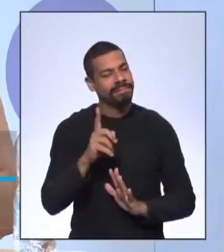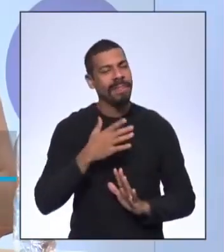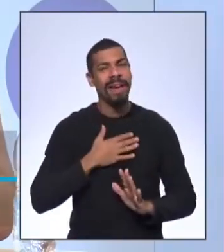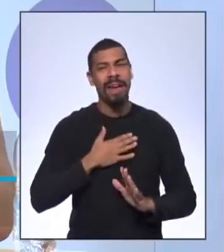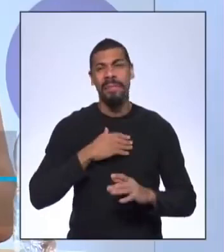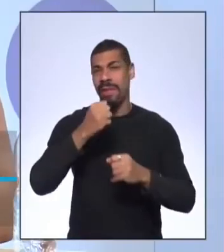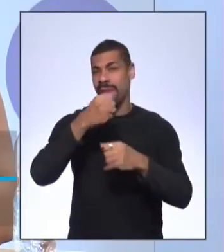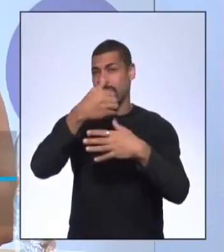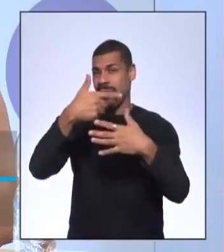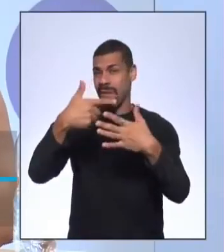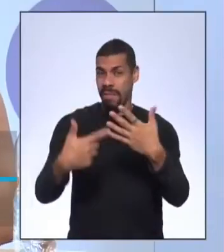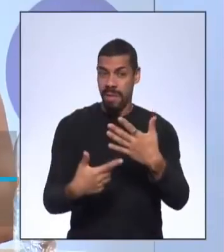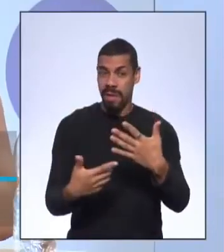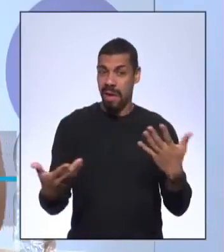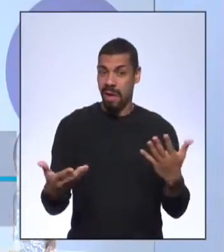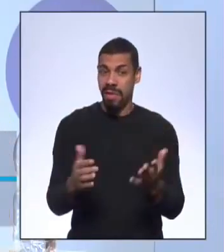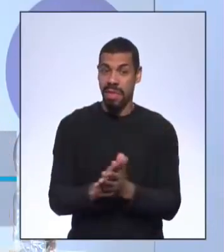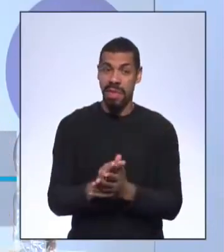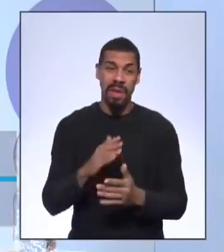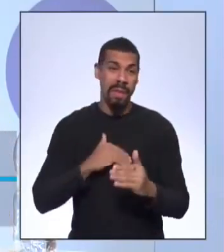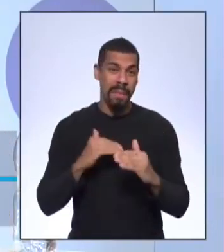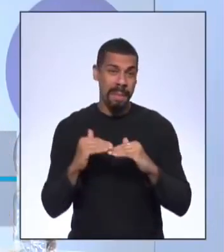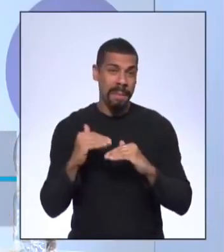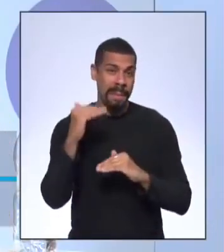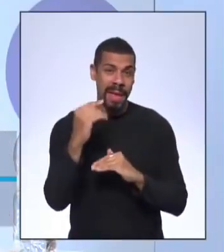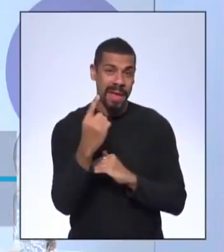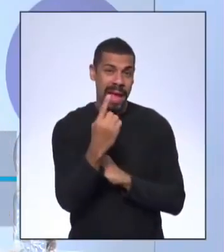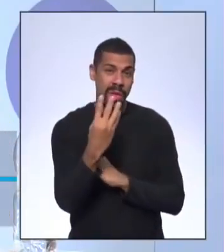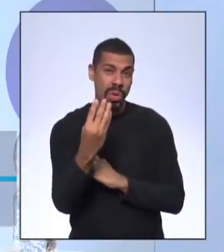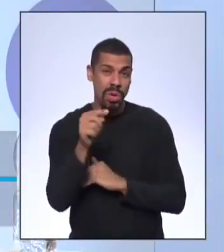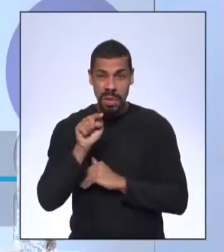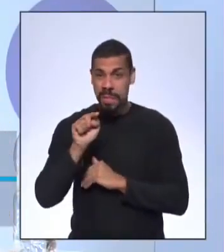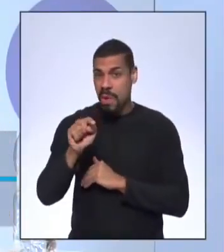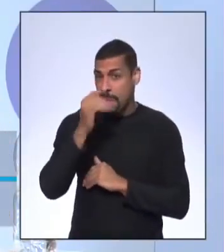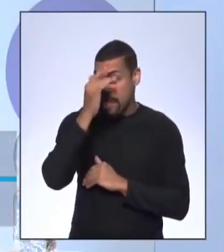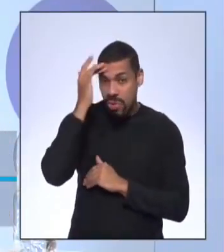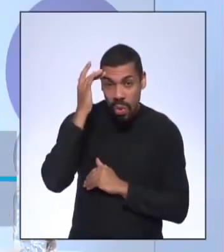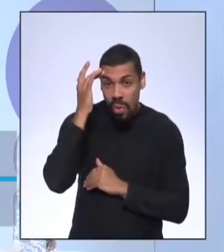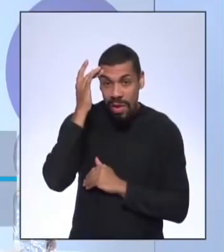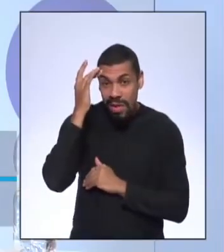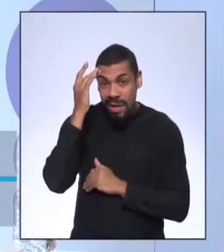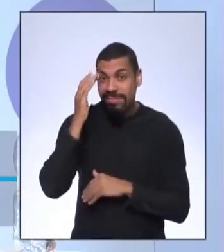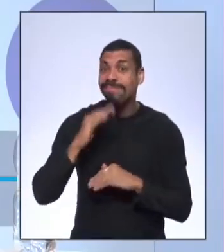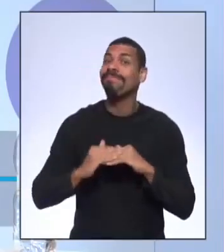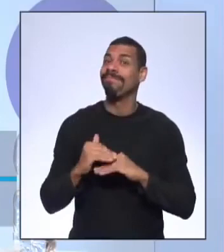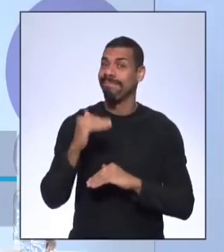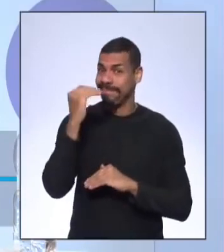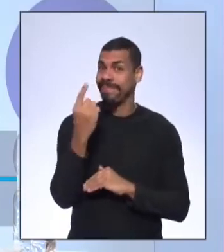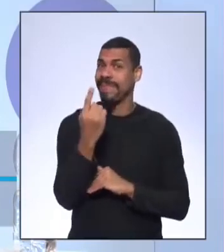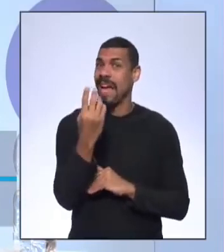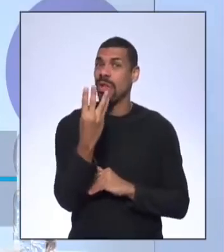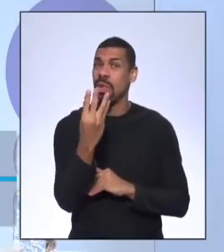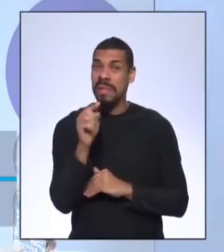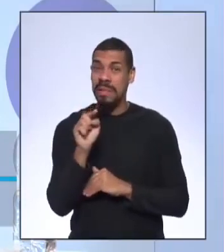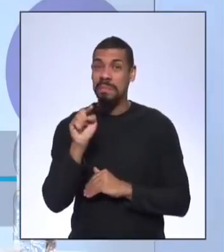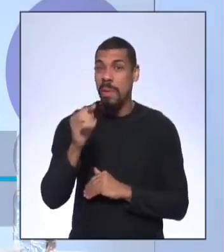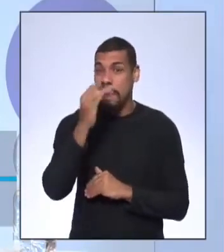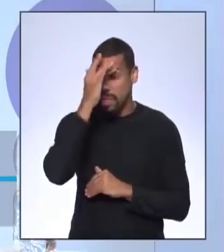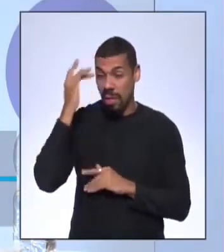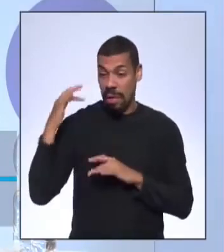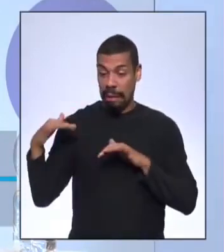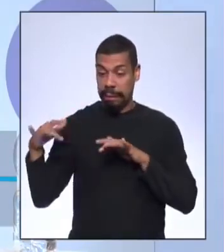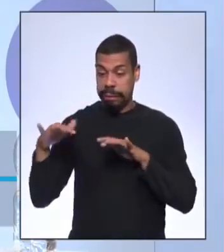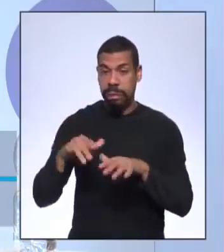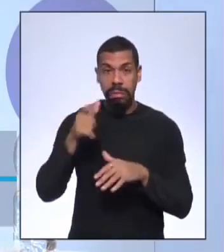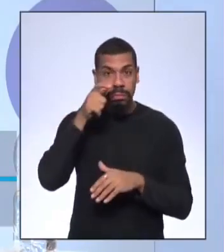aqui, ó, nesse momento a gente tem mais de 14 mil pessoas. E daqui a pouco aumenta. Então, achar todas as mensagens,